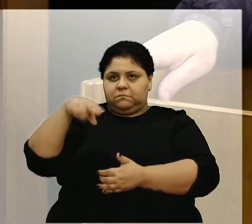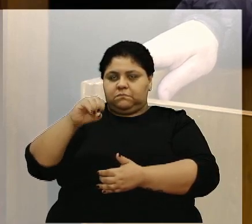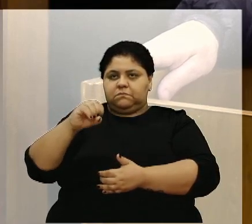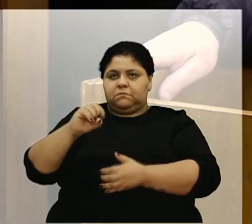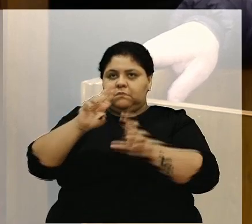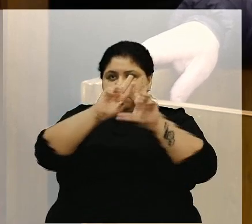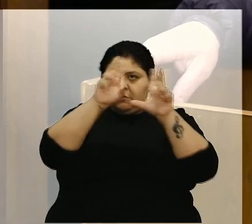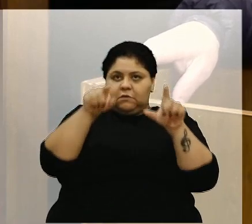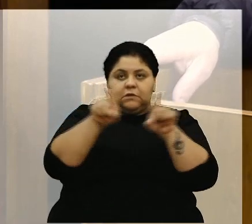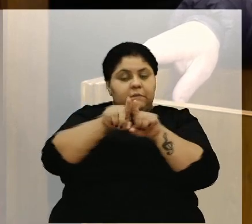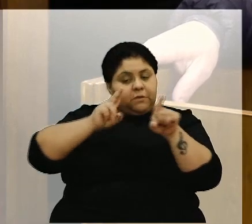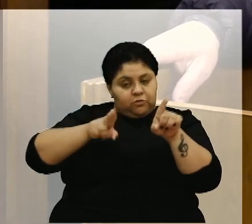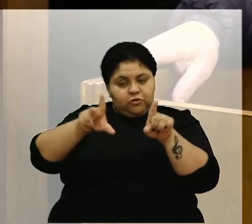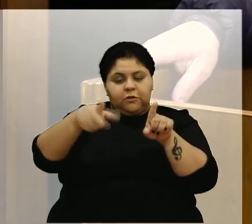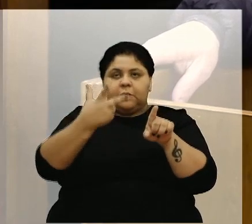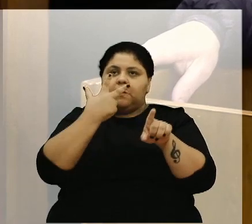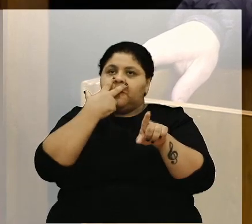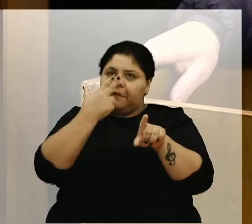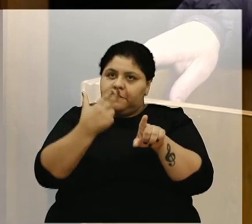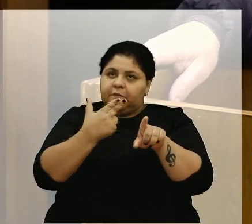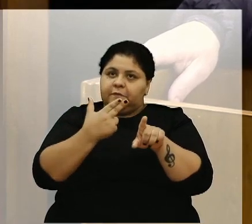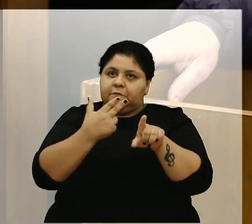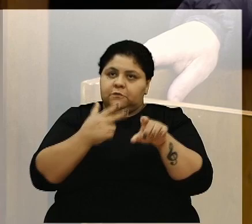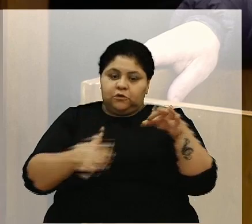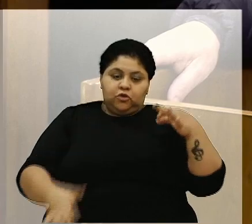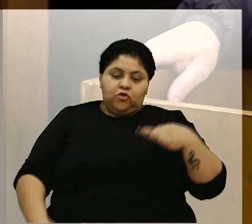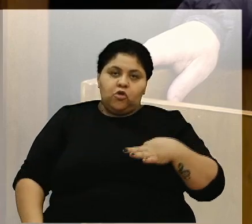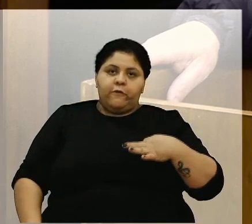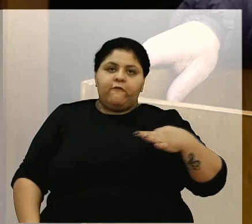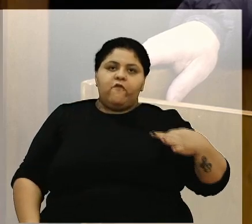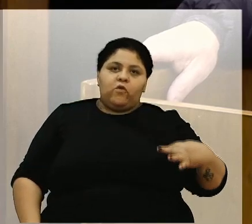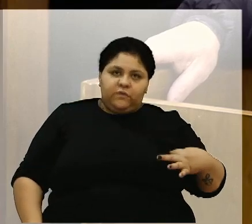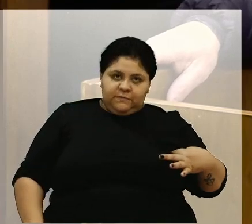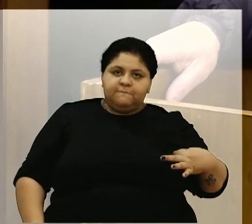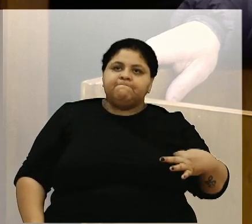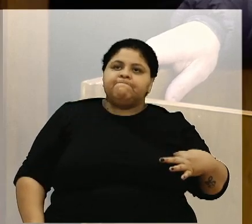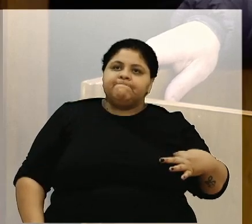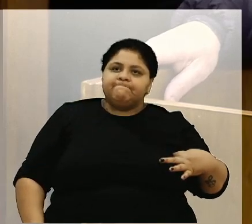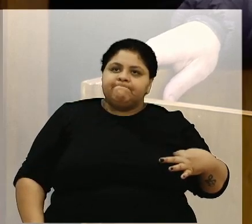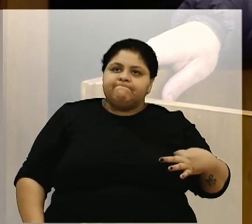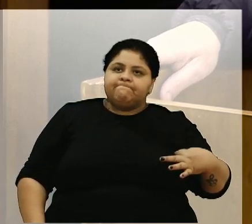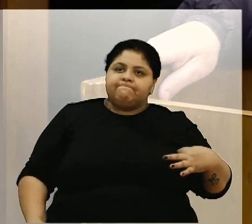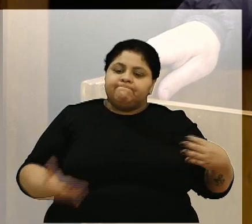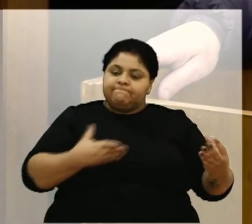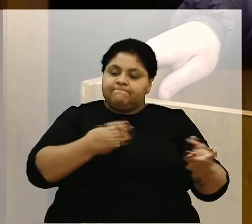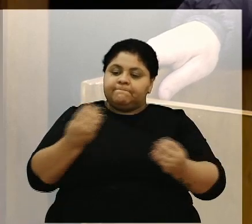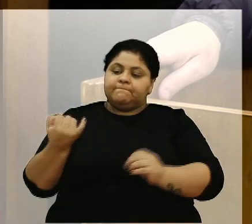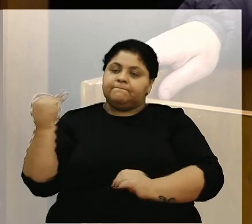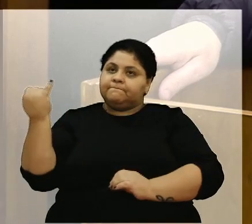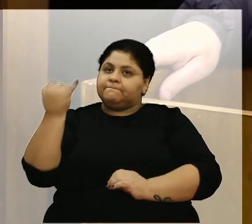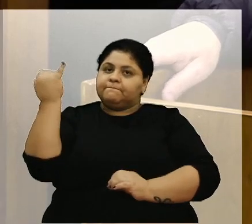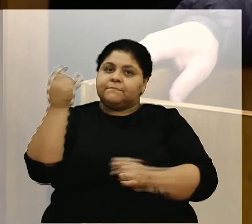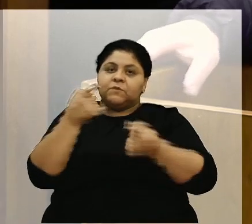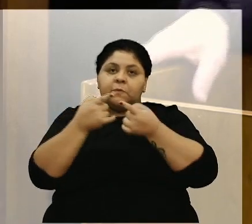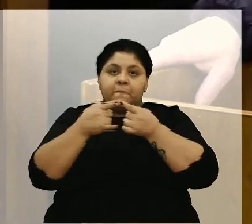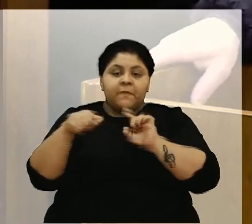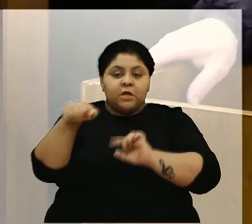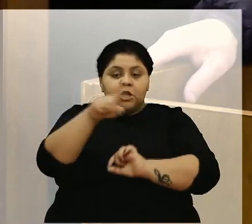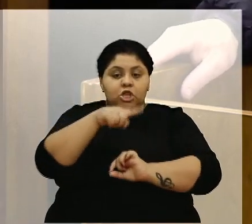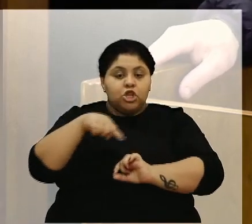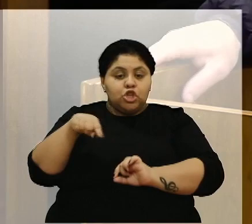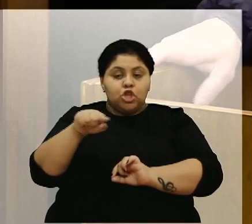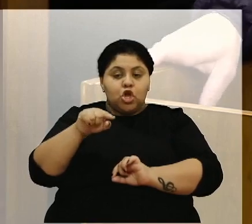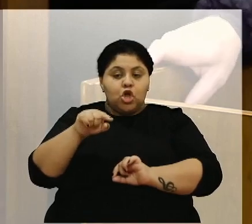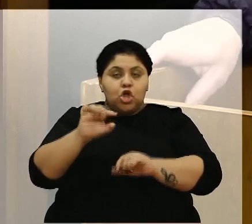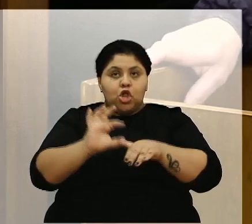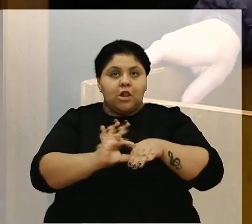nesse passo. A questão dos voluntários, né, é uma questão muito importante, mas que nós, como lideranças